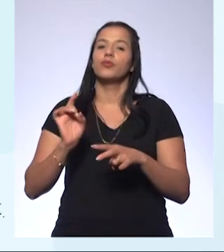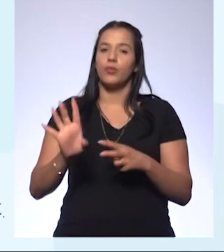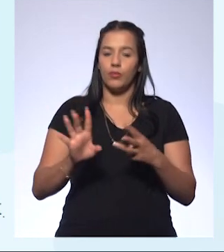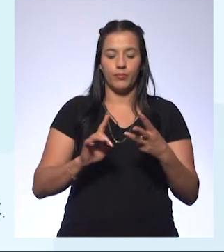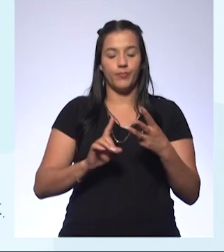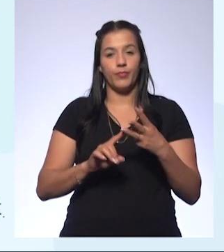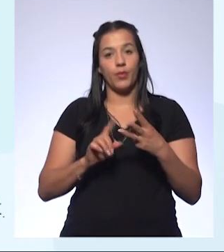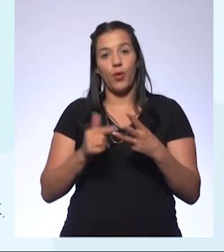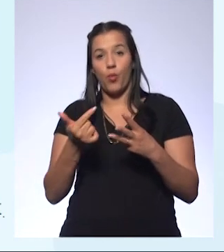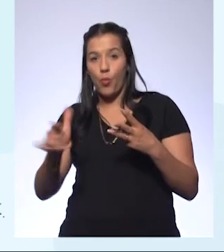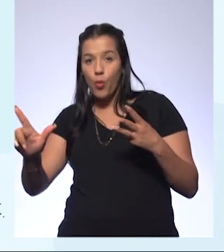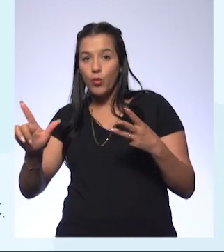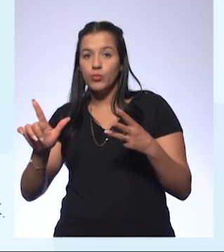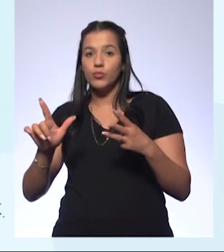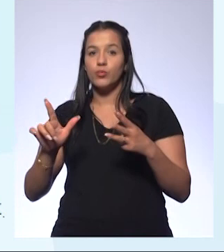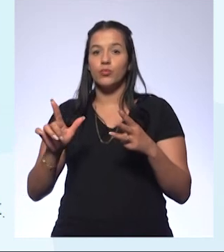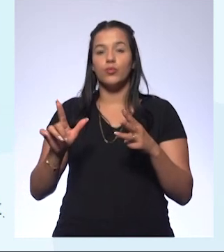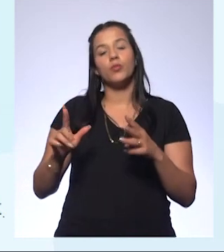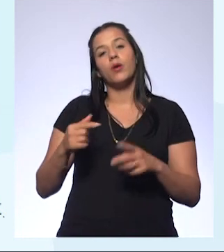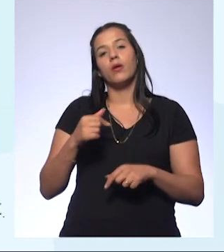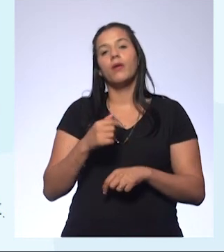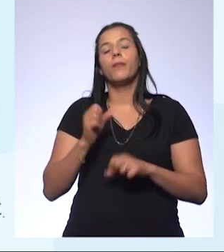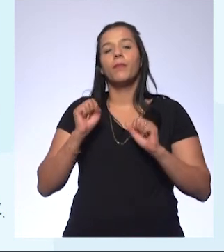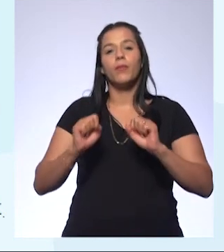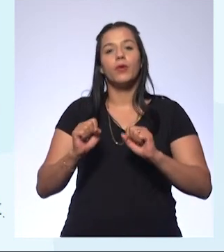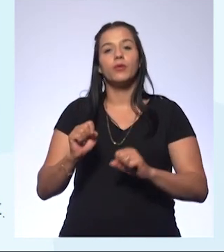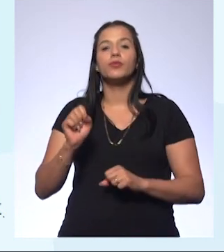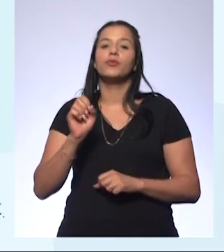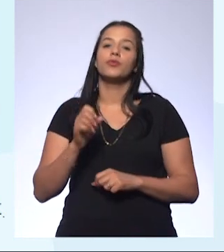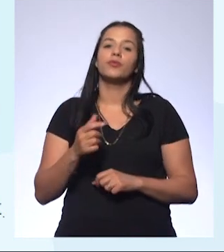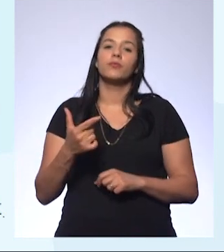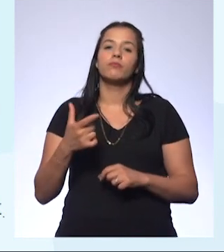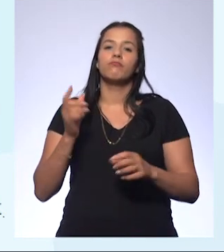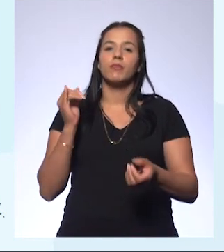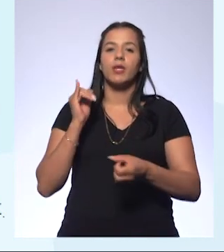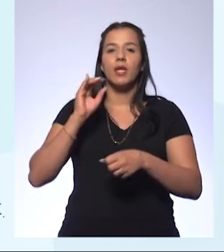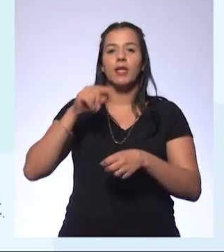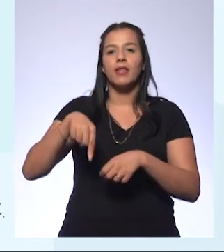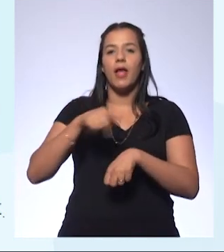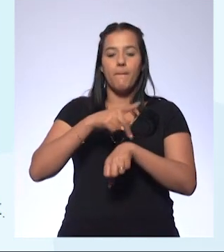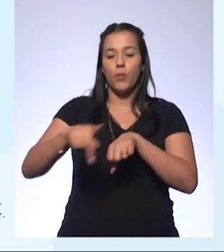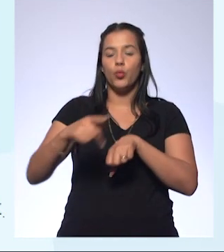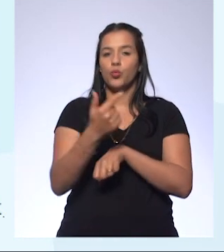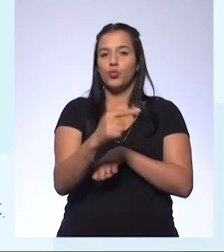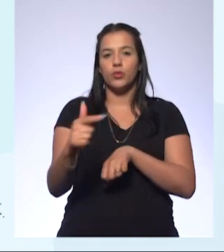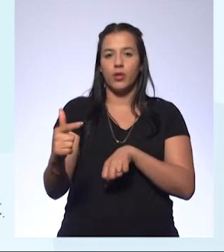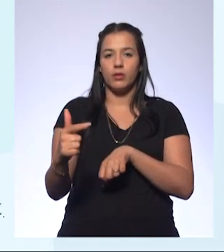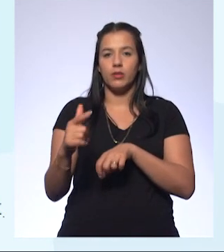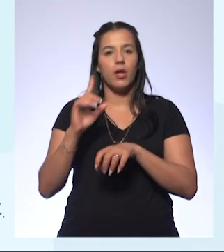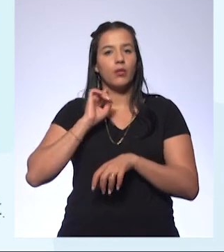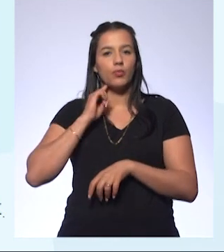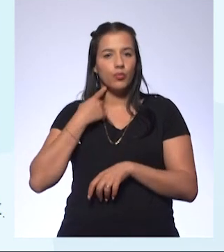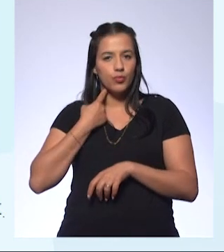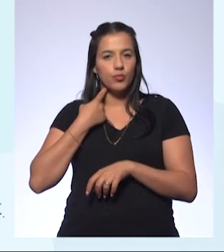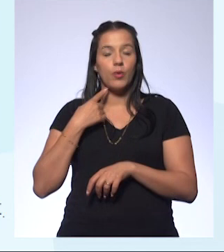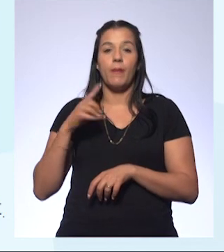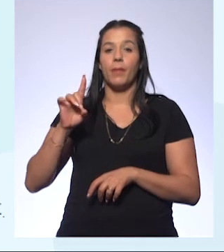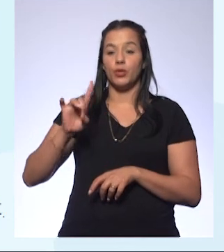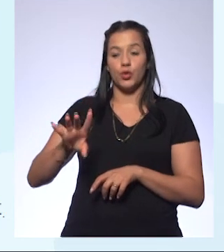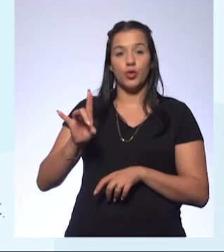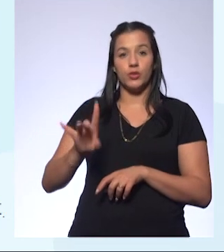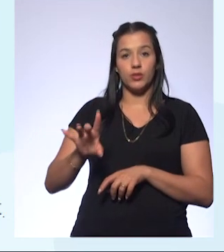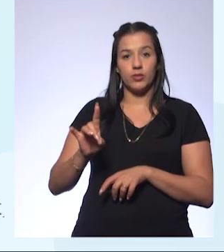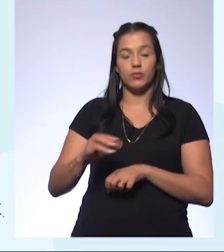Se houver um outro material ali, a gente pode dizer que o material está com impurezas, mas ele mesmo,